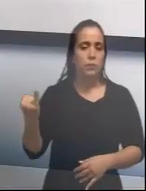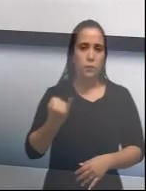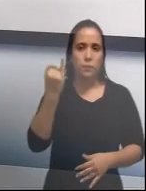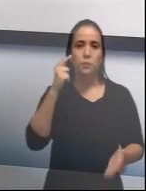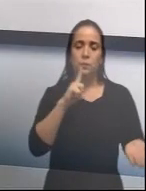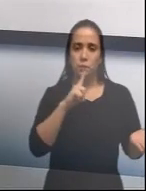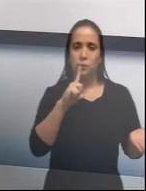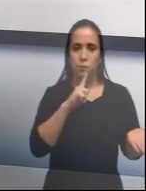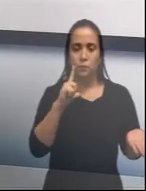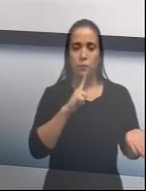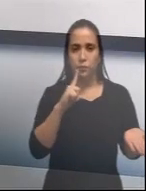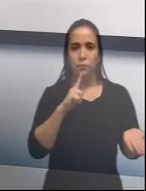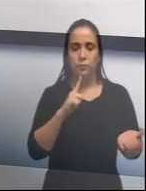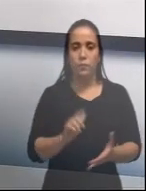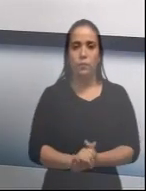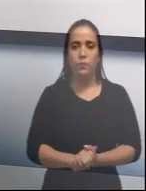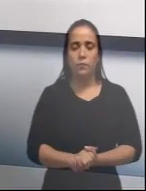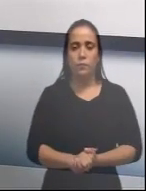desabafo.